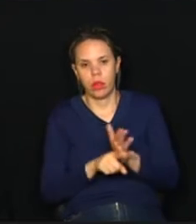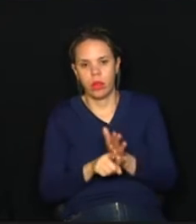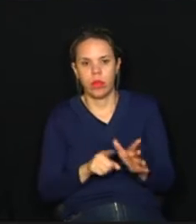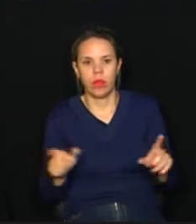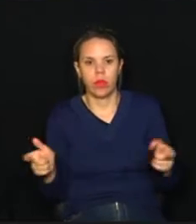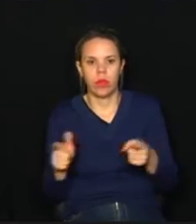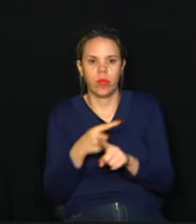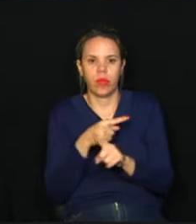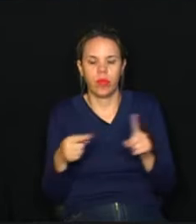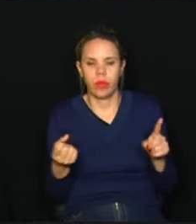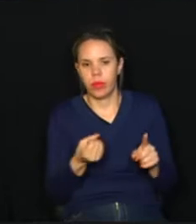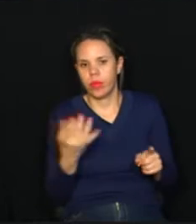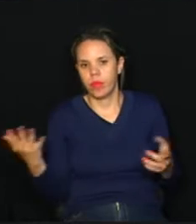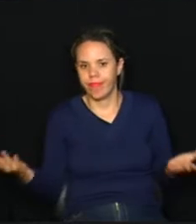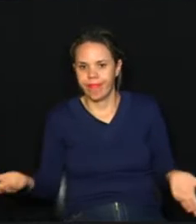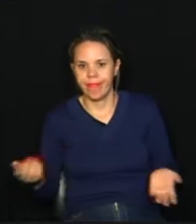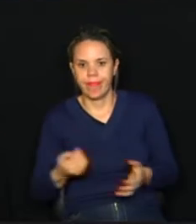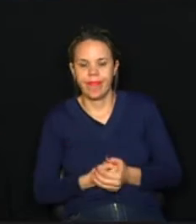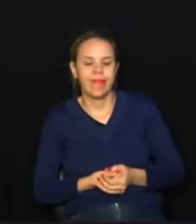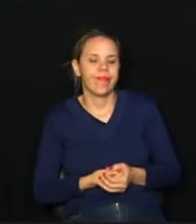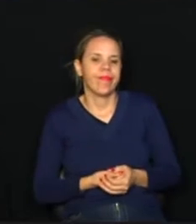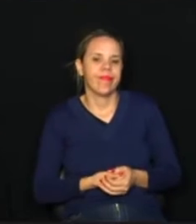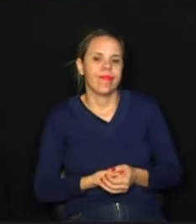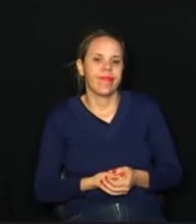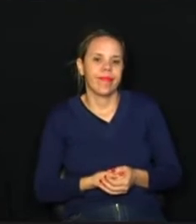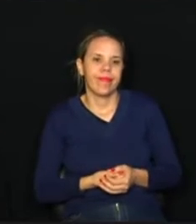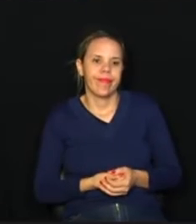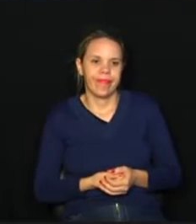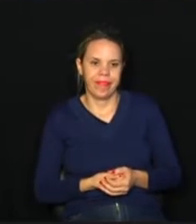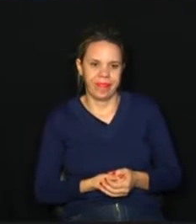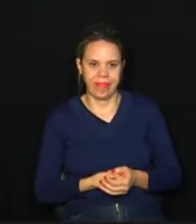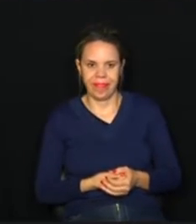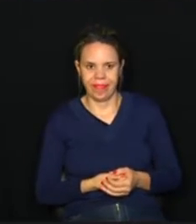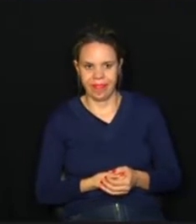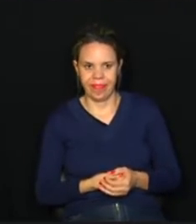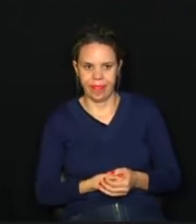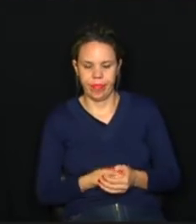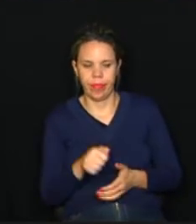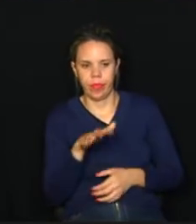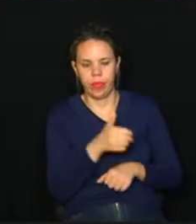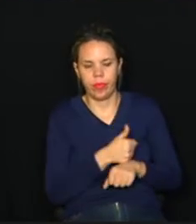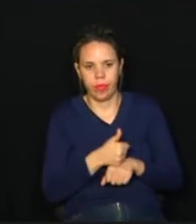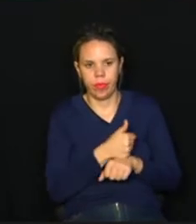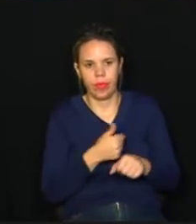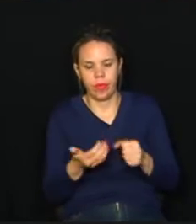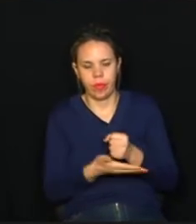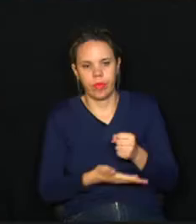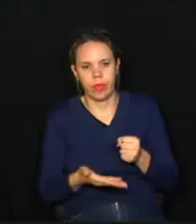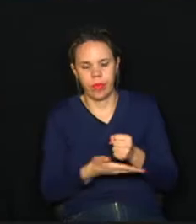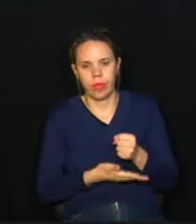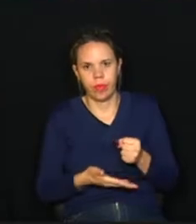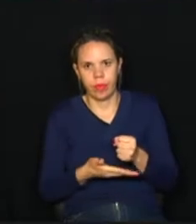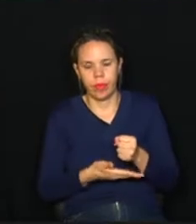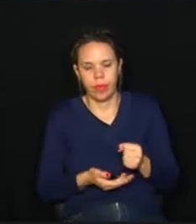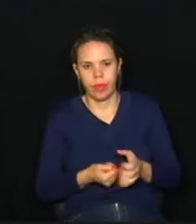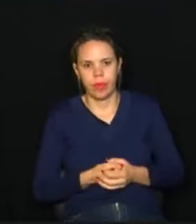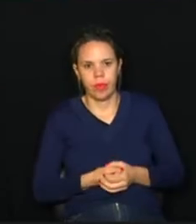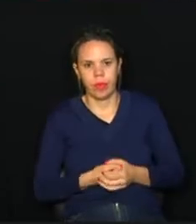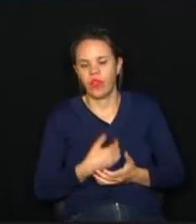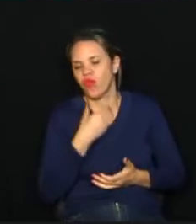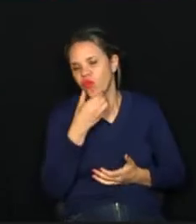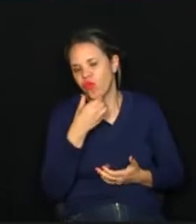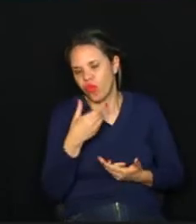quadro. Então, e áreas básicas, por exemplo, de